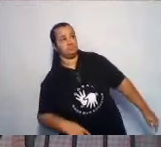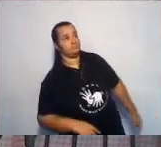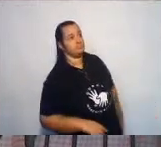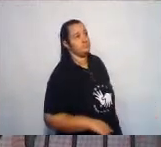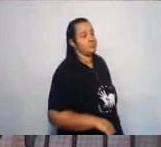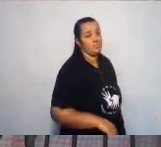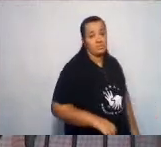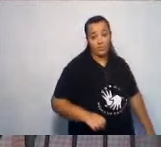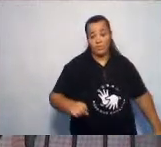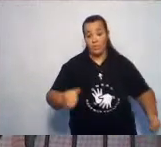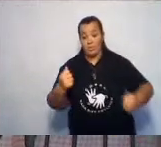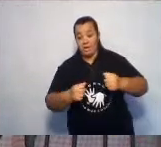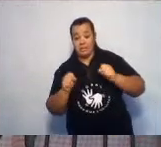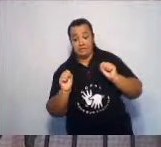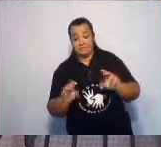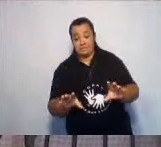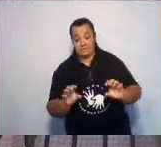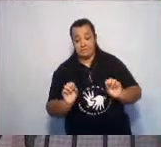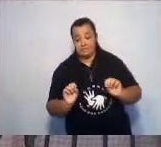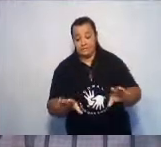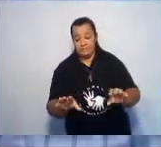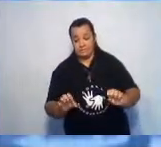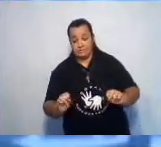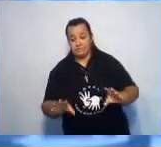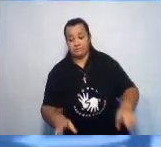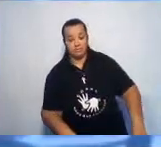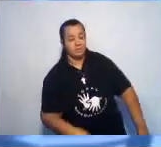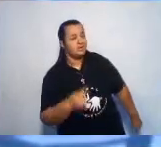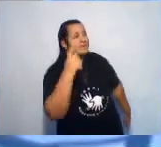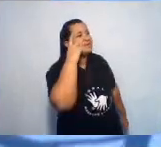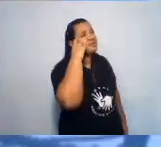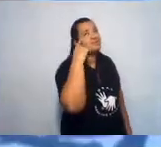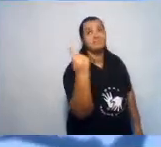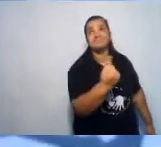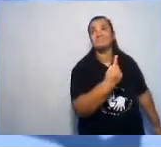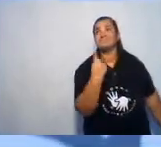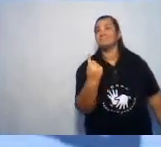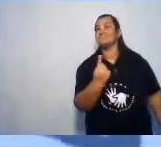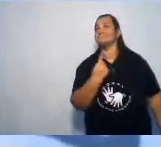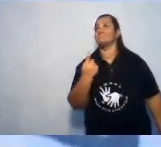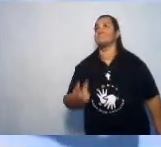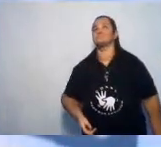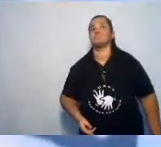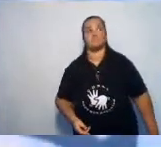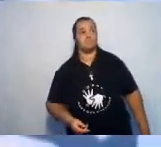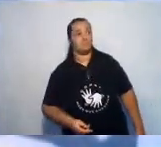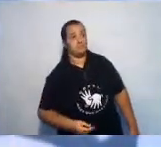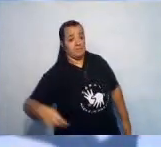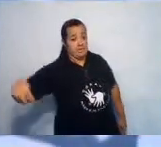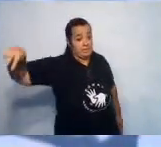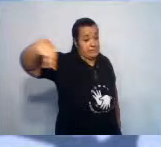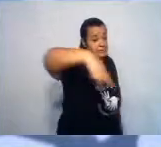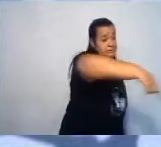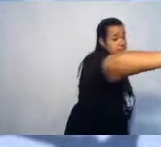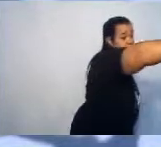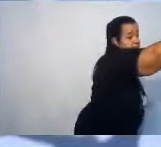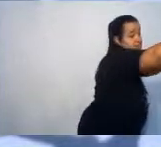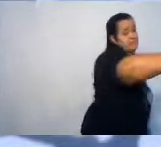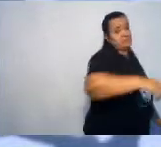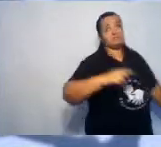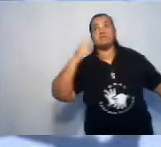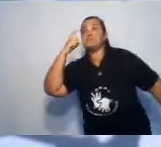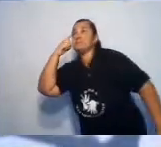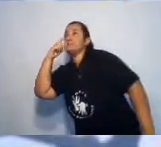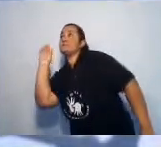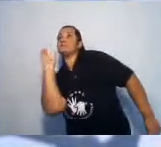olhando o brilho dos faróis. Eu me pego a pensar em nós, voando na velocidade do